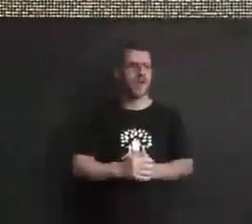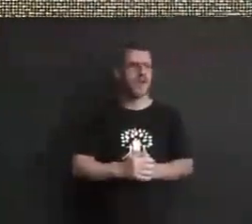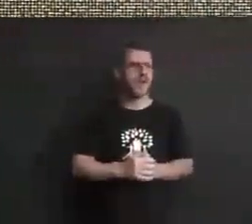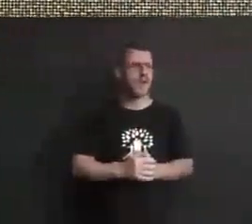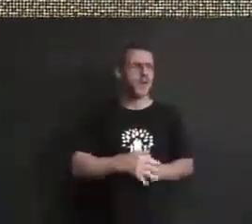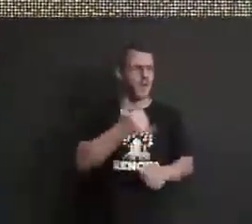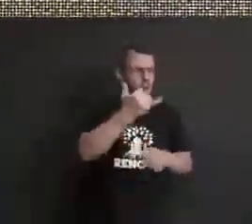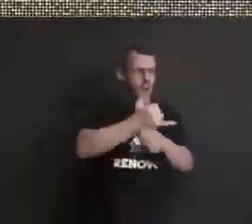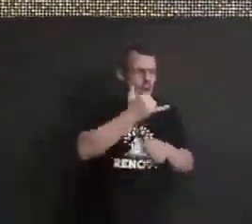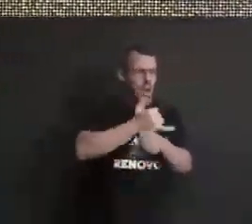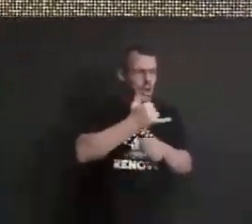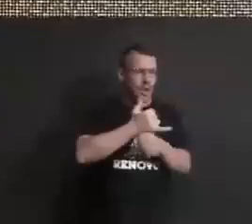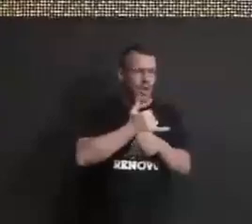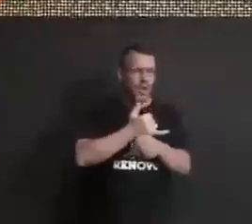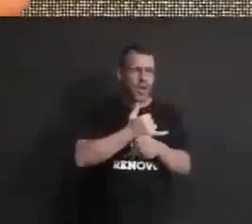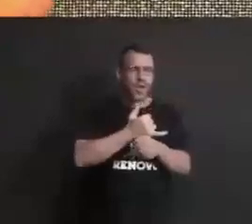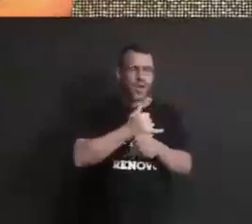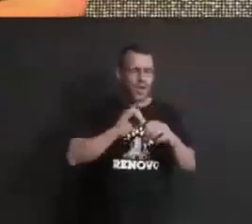do